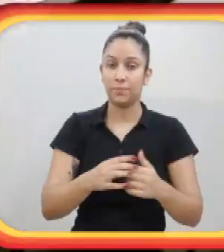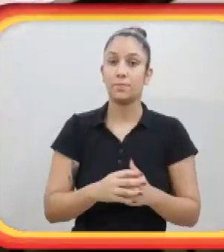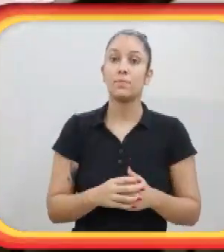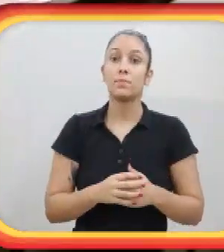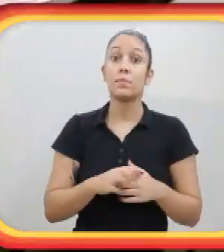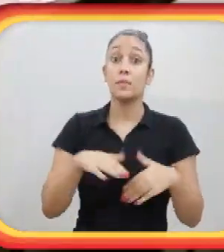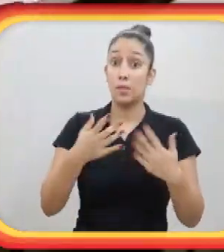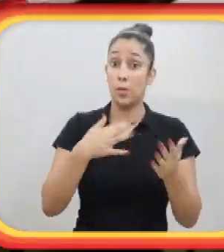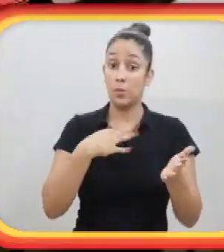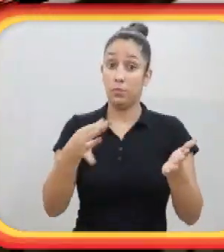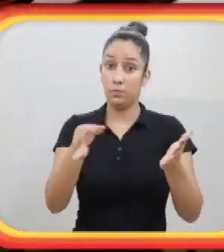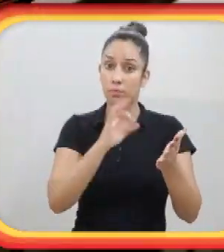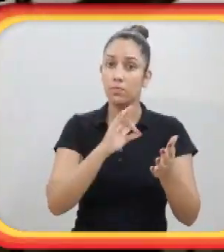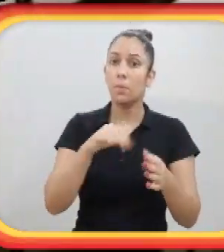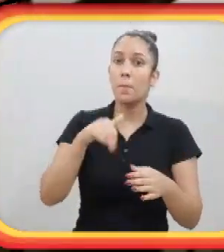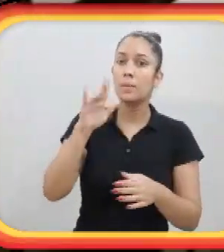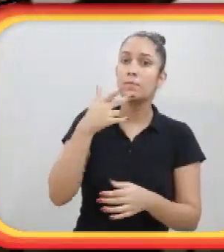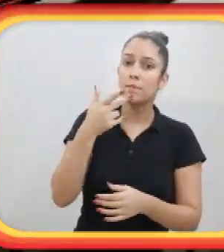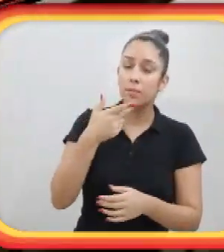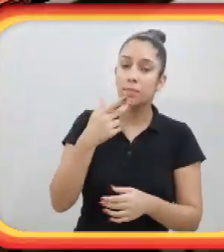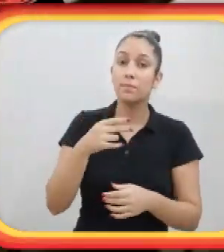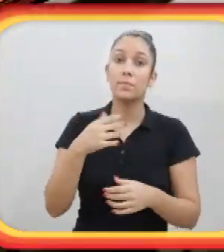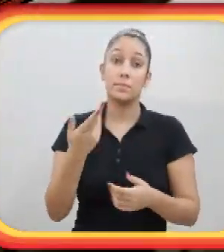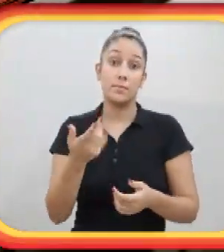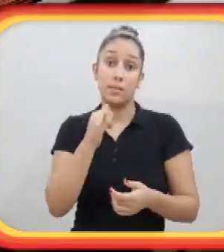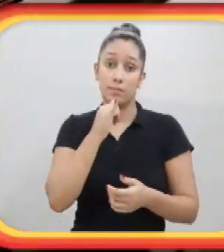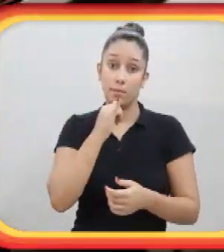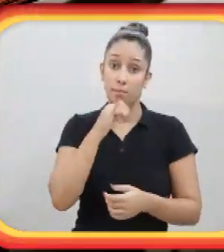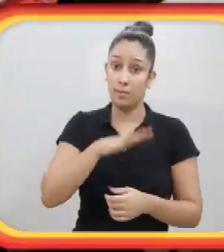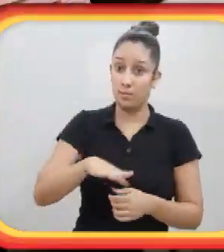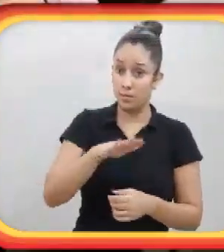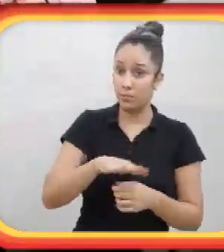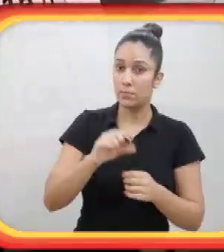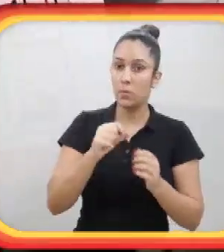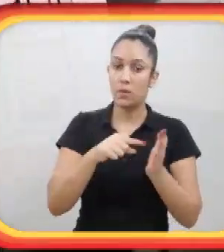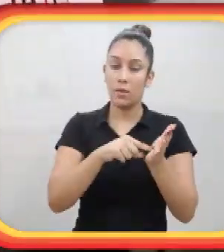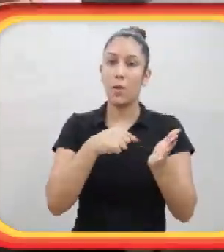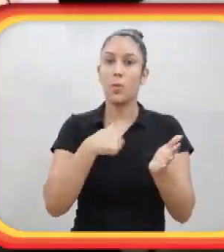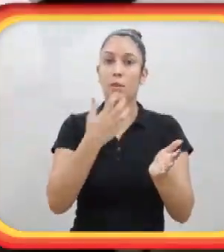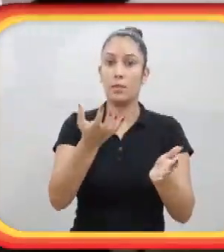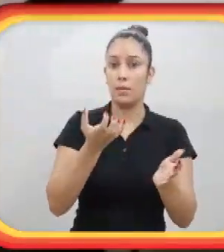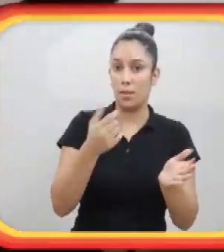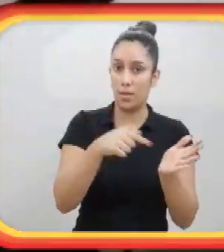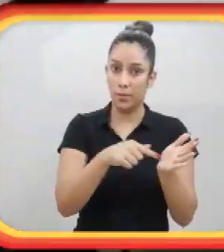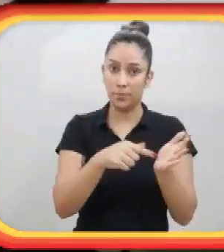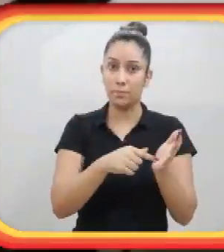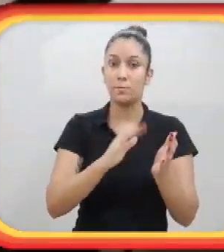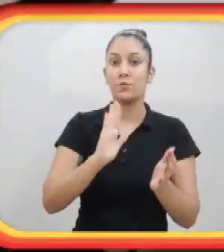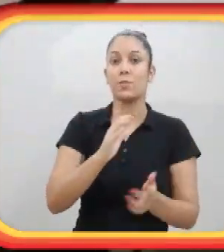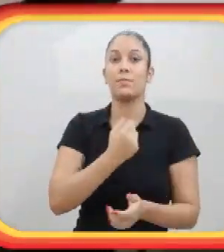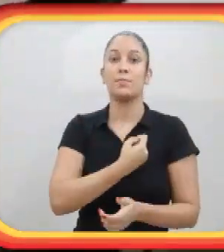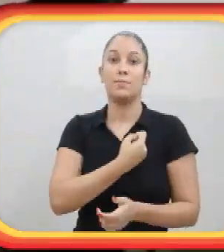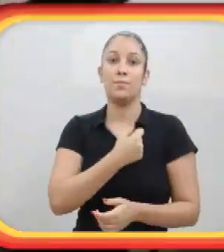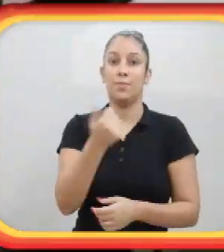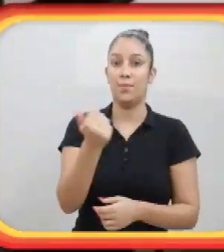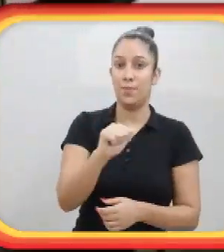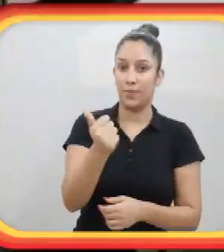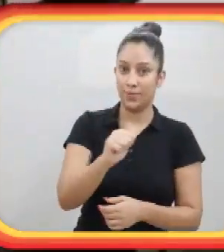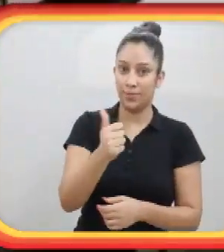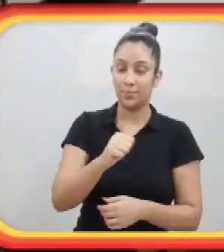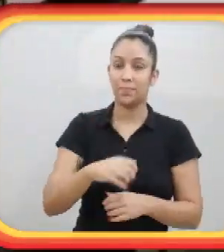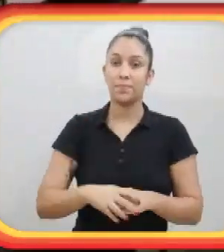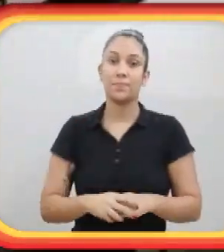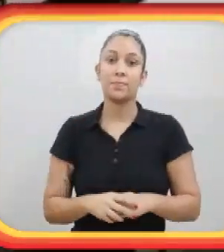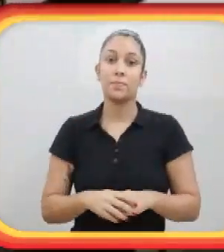que indica que vai para a página 2. Então, eu vou virar mais a dizer. Aqui, por exemplo, a criança pode